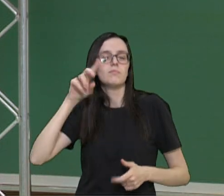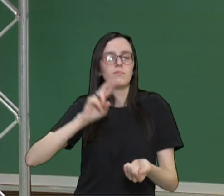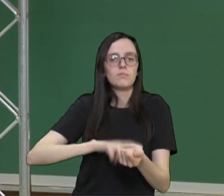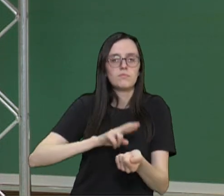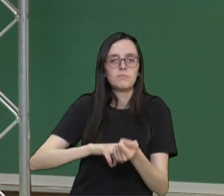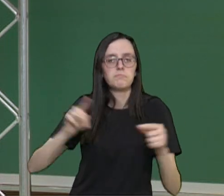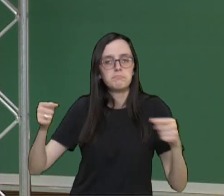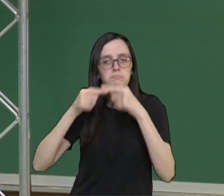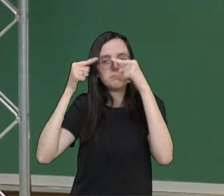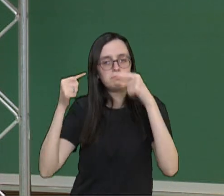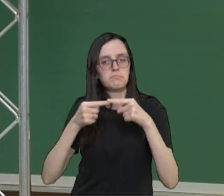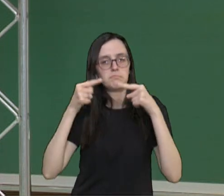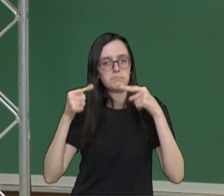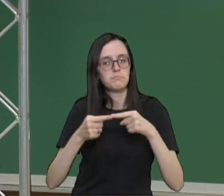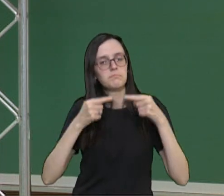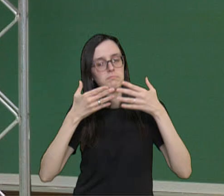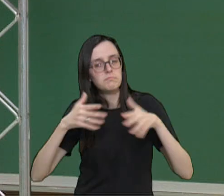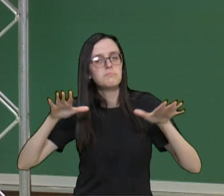harmonia e melodia.